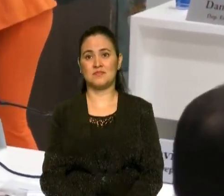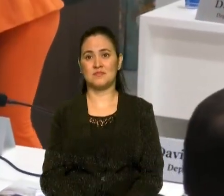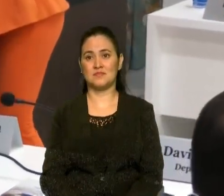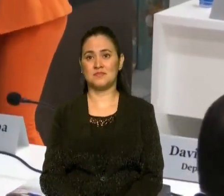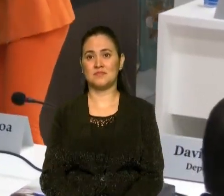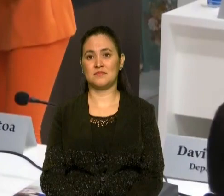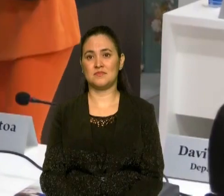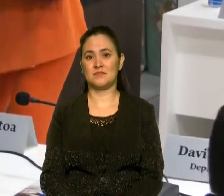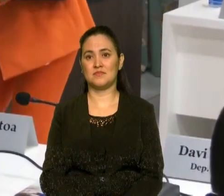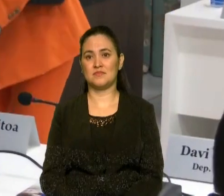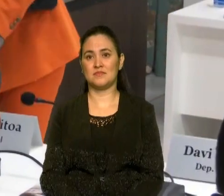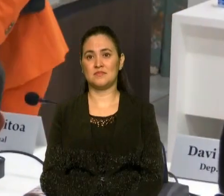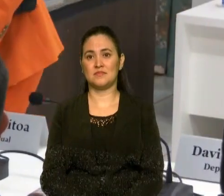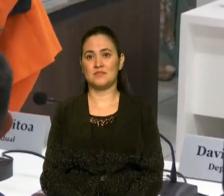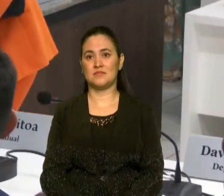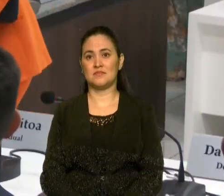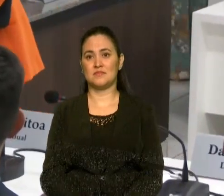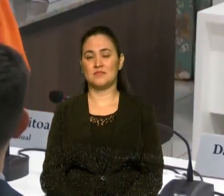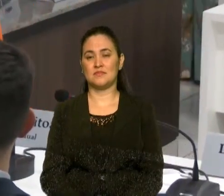Quer fazer uso da